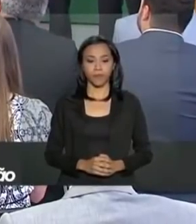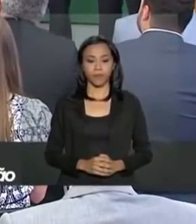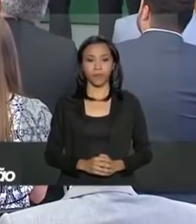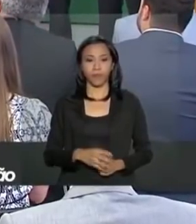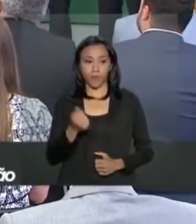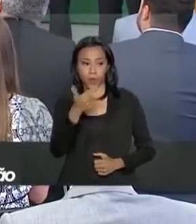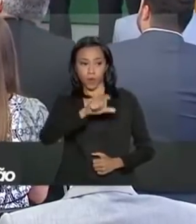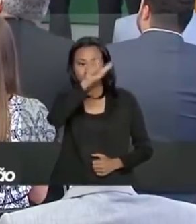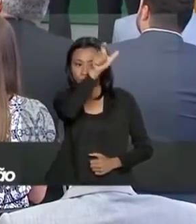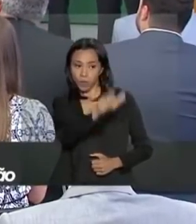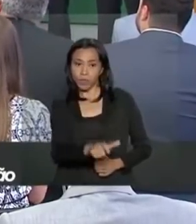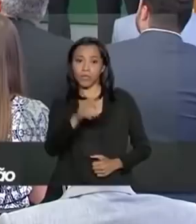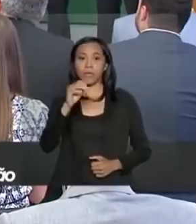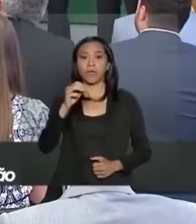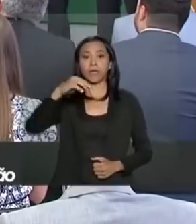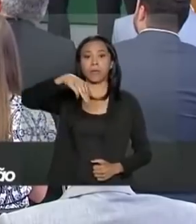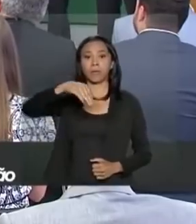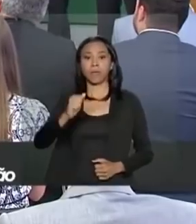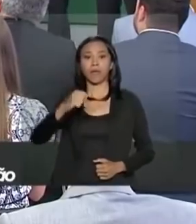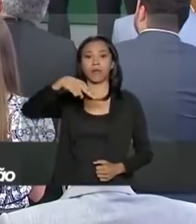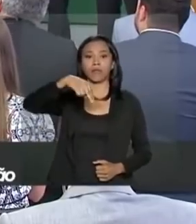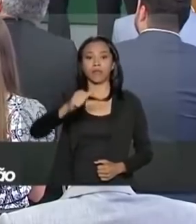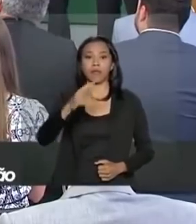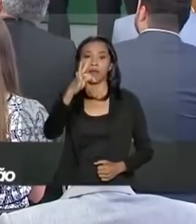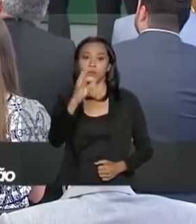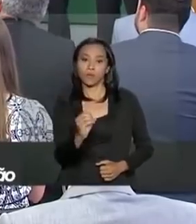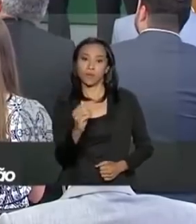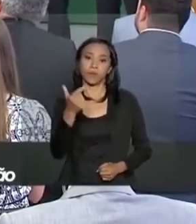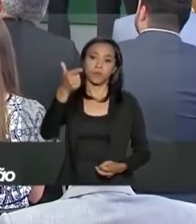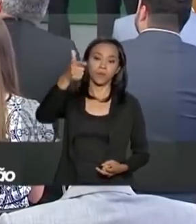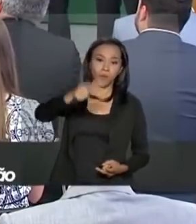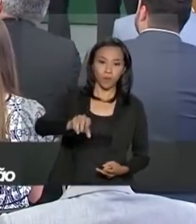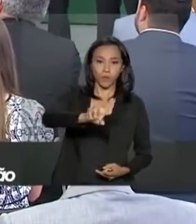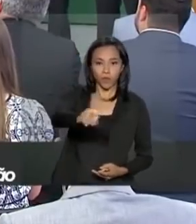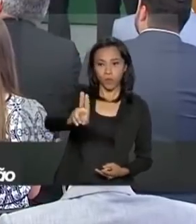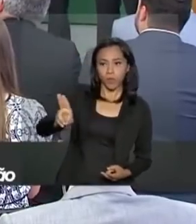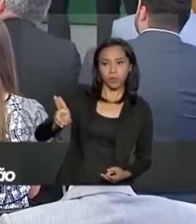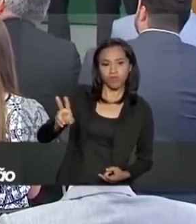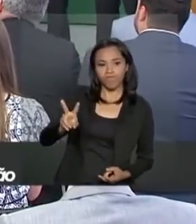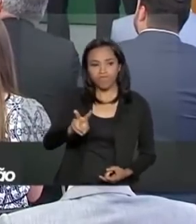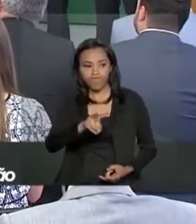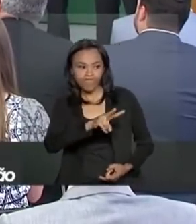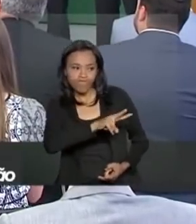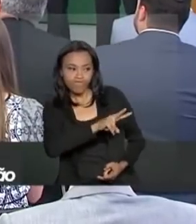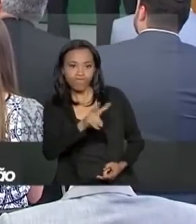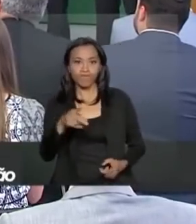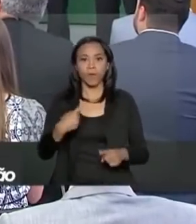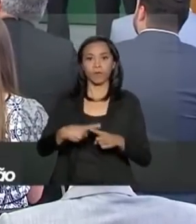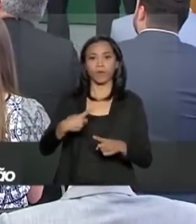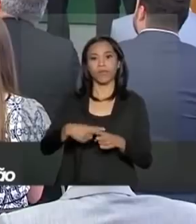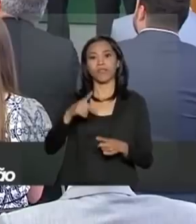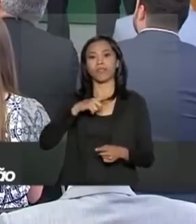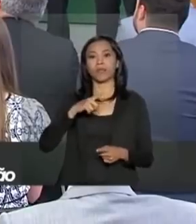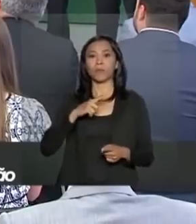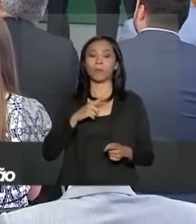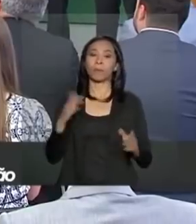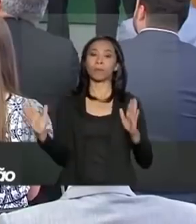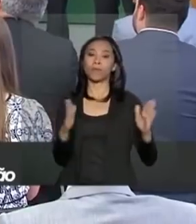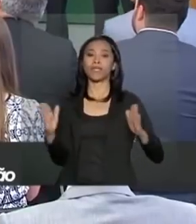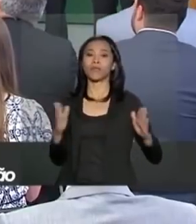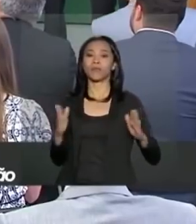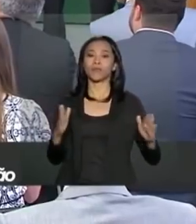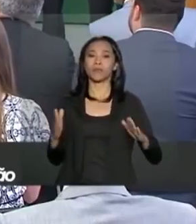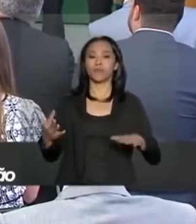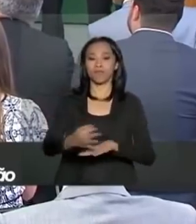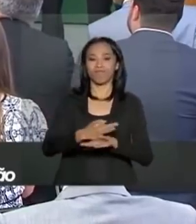manato mais alguém Lupi já falei obviamente não tem mais aqui porque estamos em recesso mas a bancada da